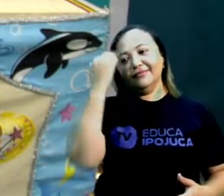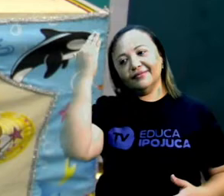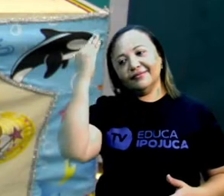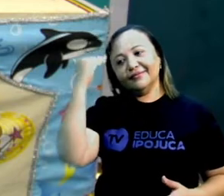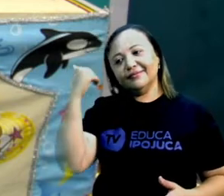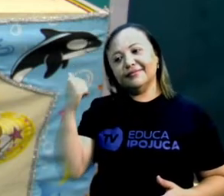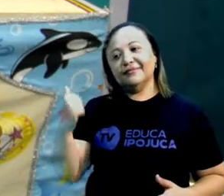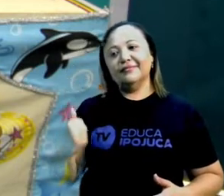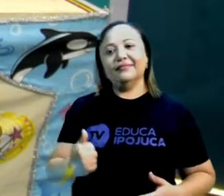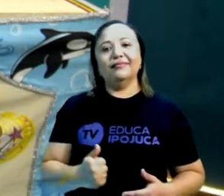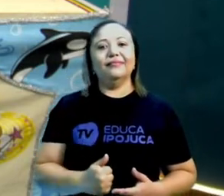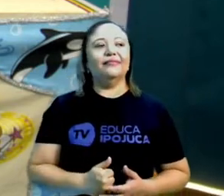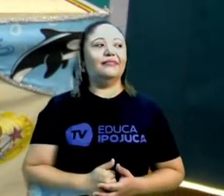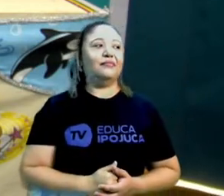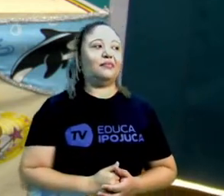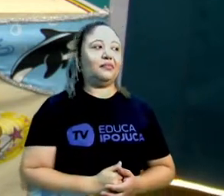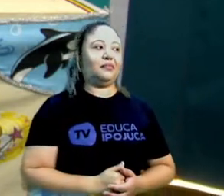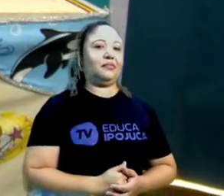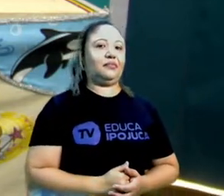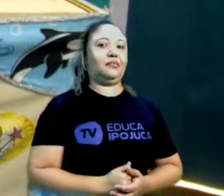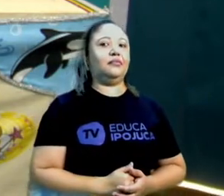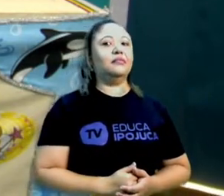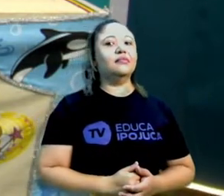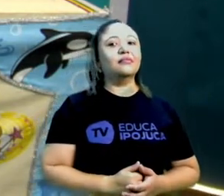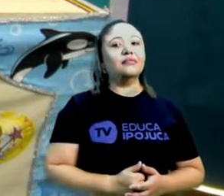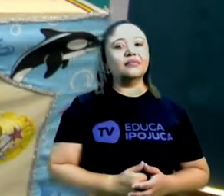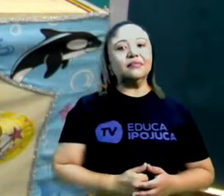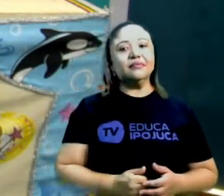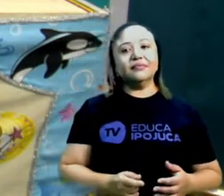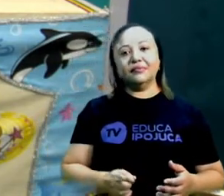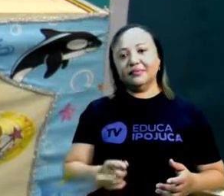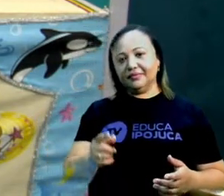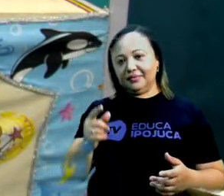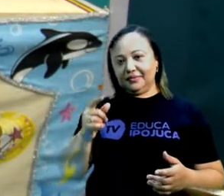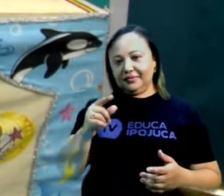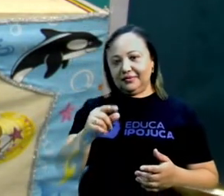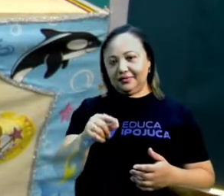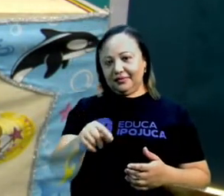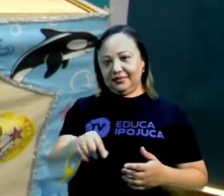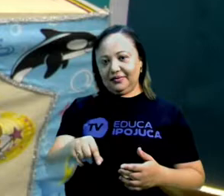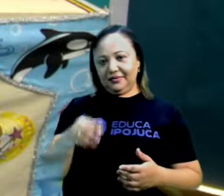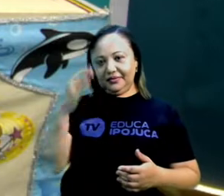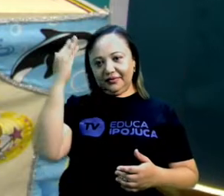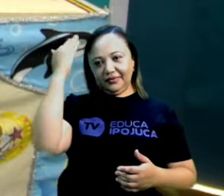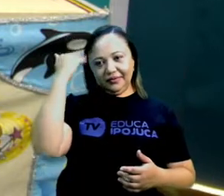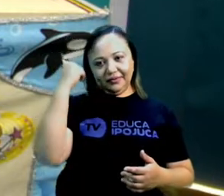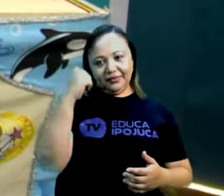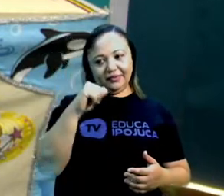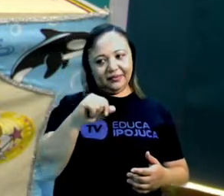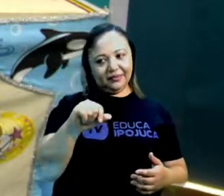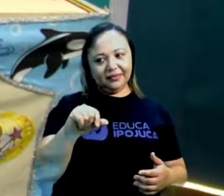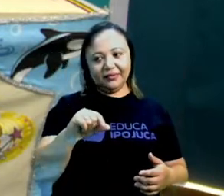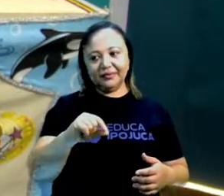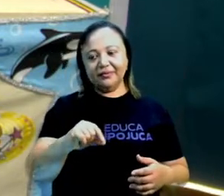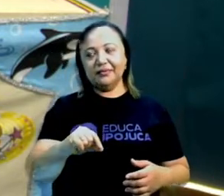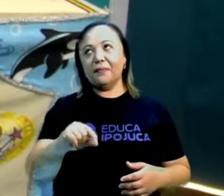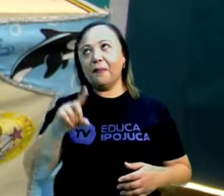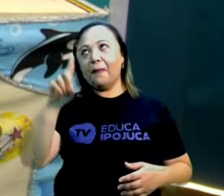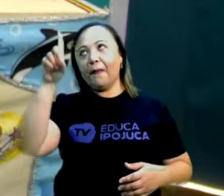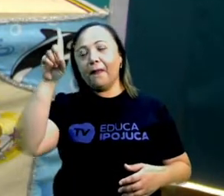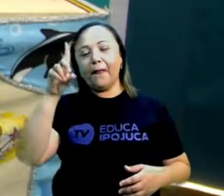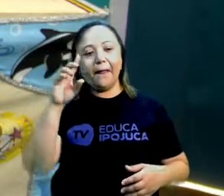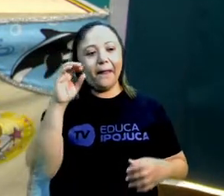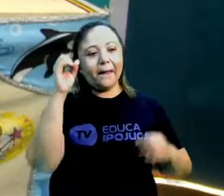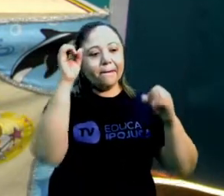Vou contratar pros correios. Verdade. Mas aí, sabe por que o peixe sabia? Porque foi Papai do Céu que falou